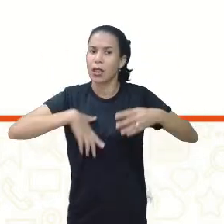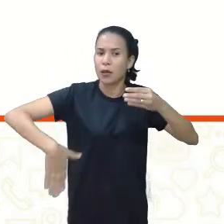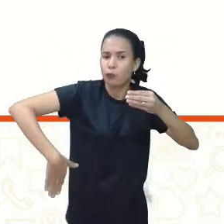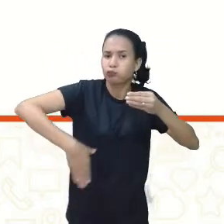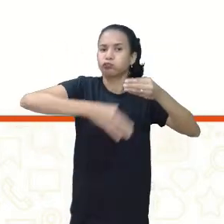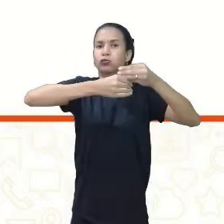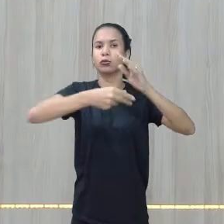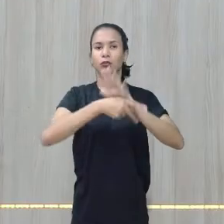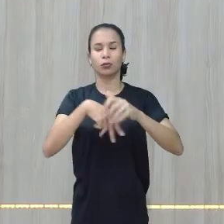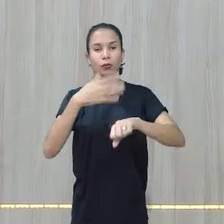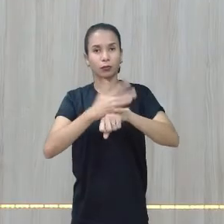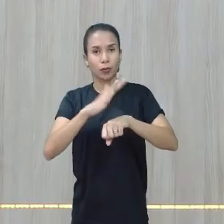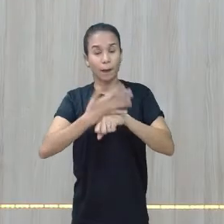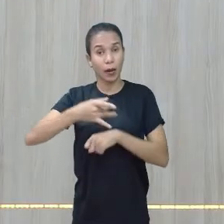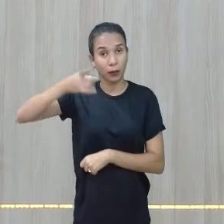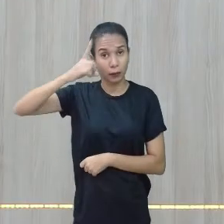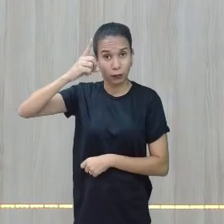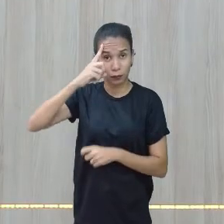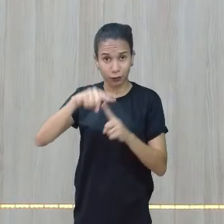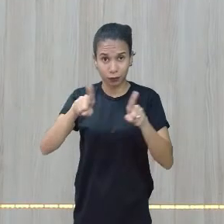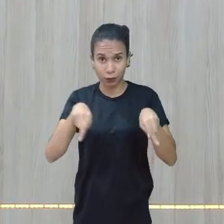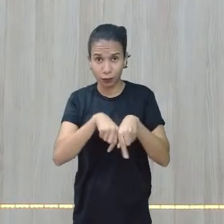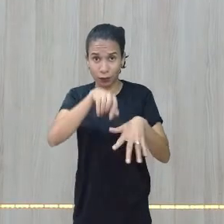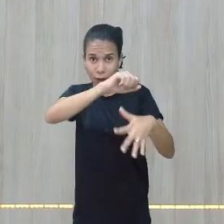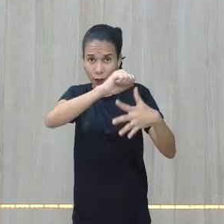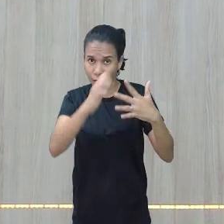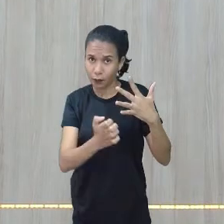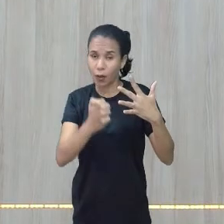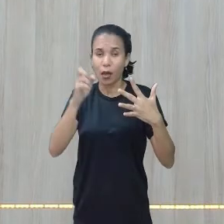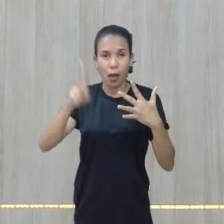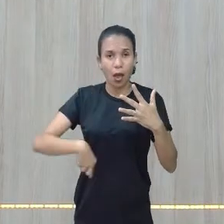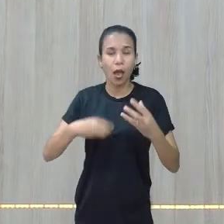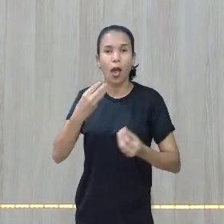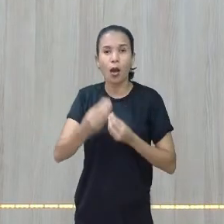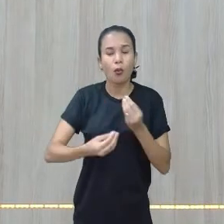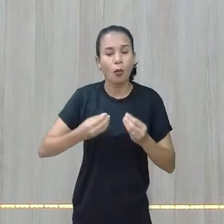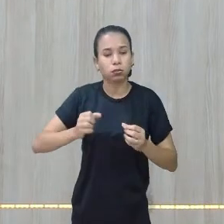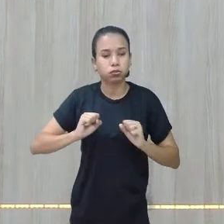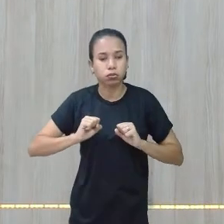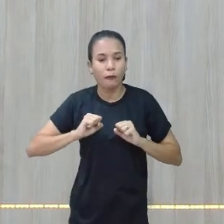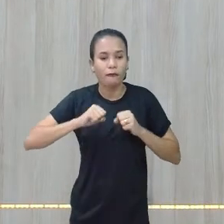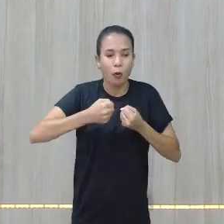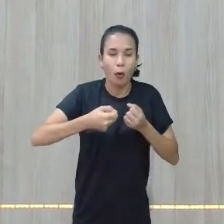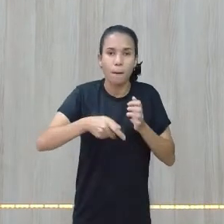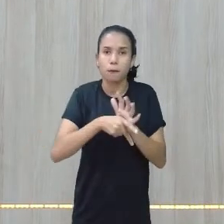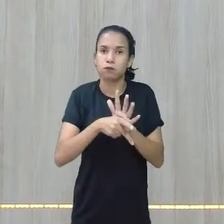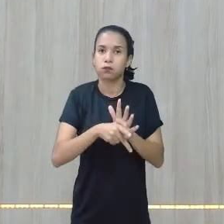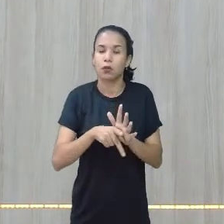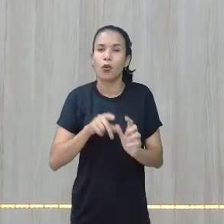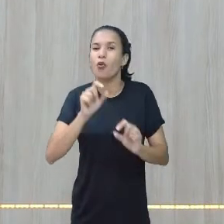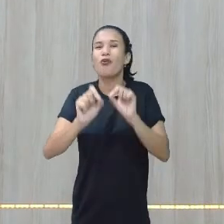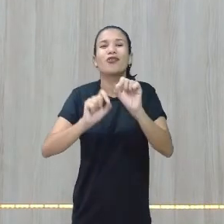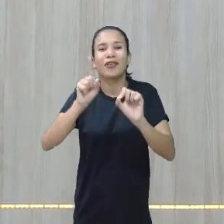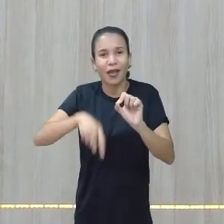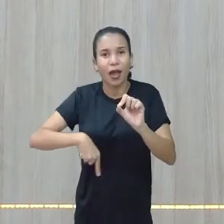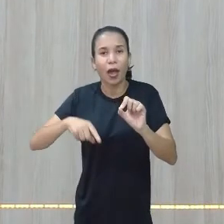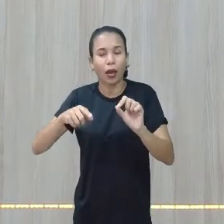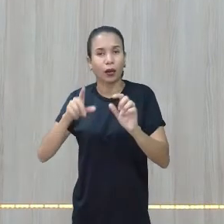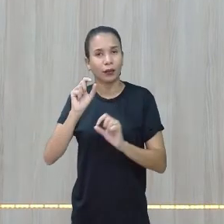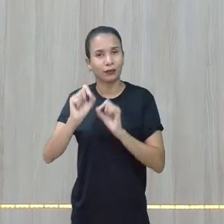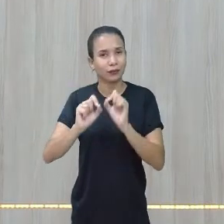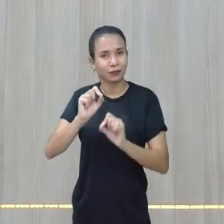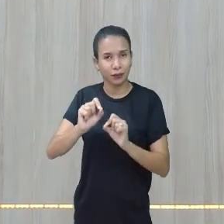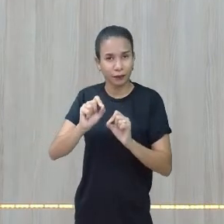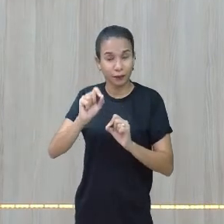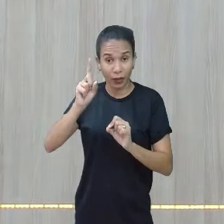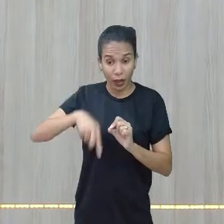verdade nossas ações diárias na sala de recursos. Então, é um reforçamento arbitrário. O que é esse reforçamento